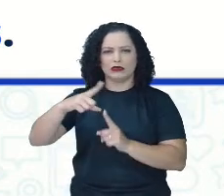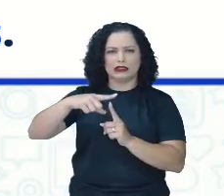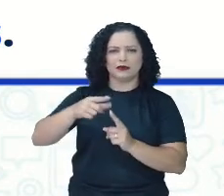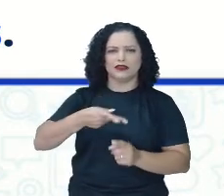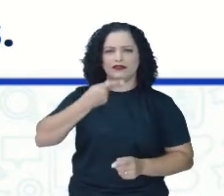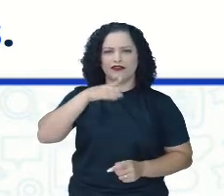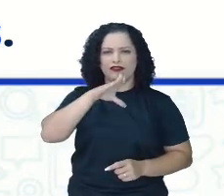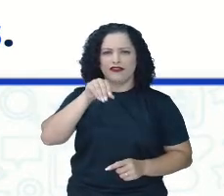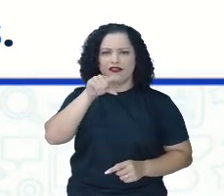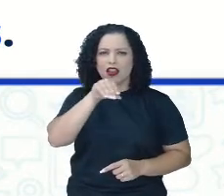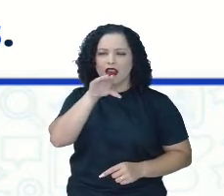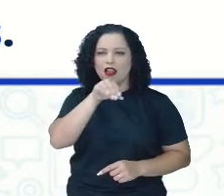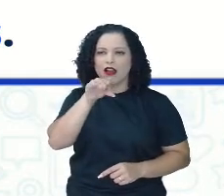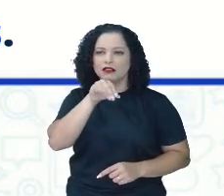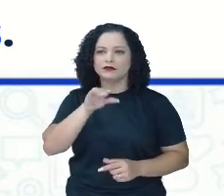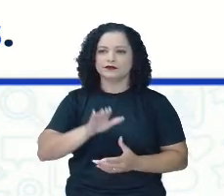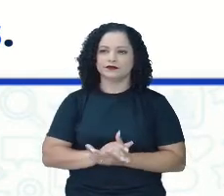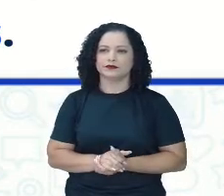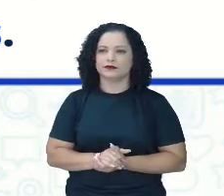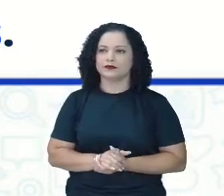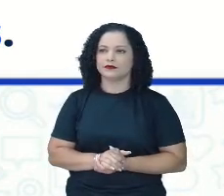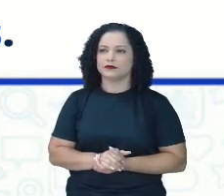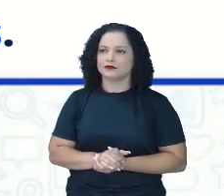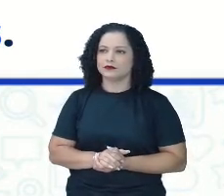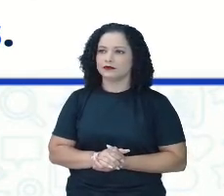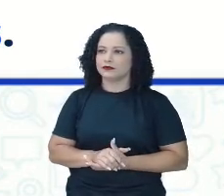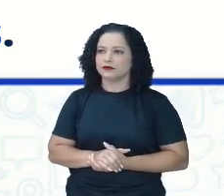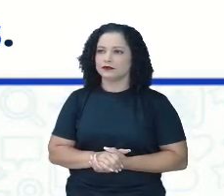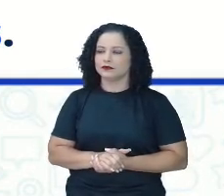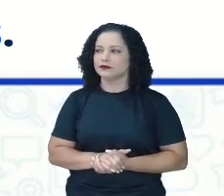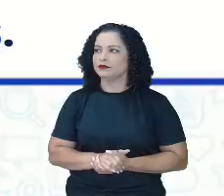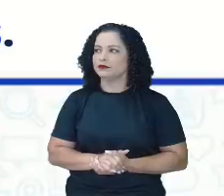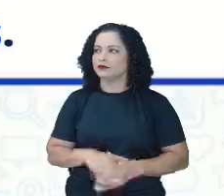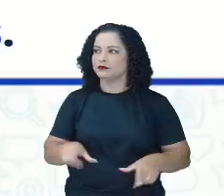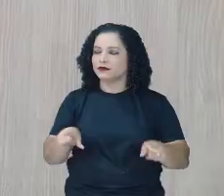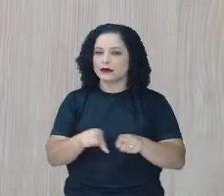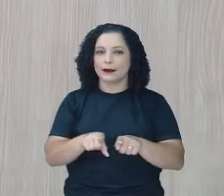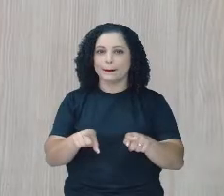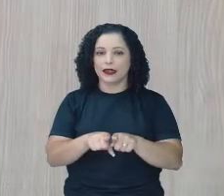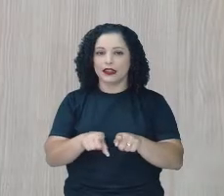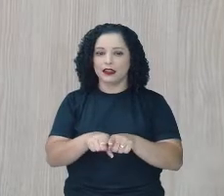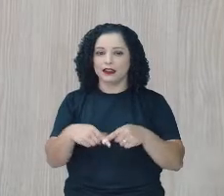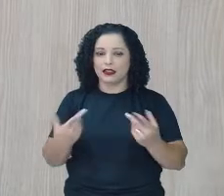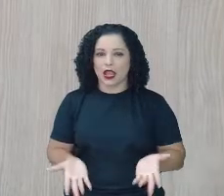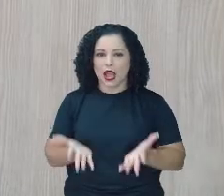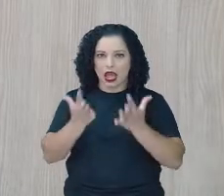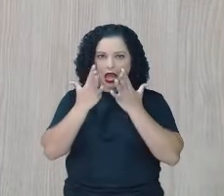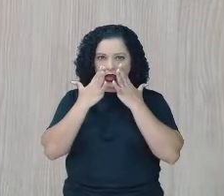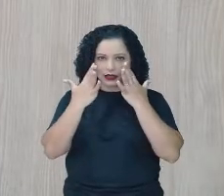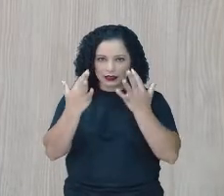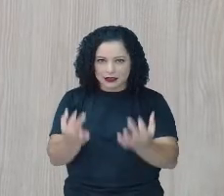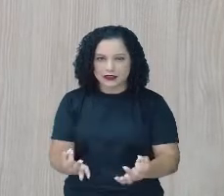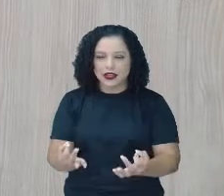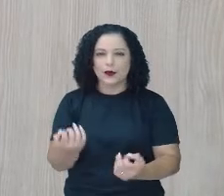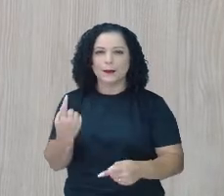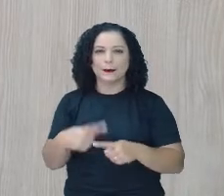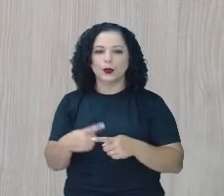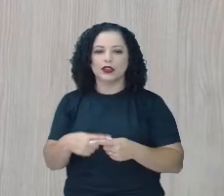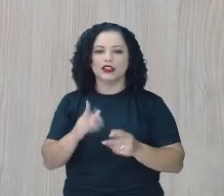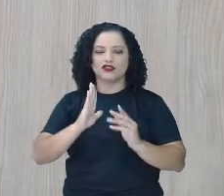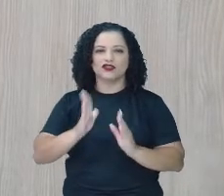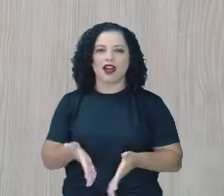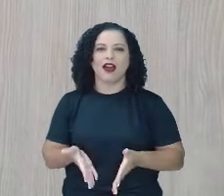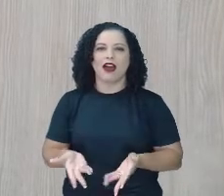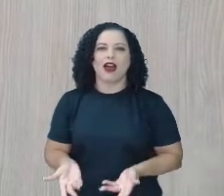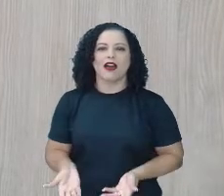de quem está confortável para falar assim ou não. Percebam também... Oi. Pessoal, atenção a gente está acostumado ao